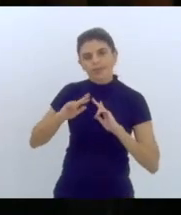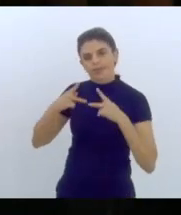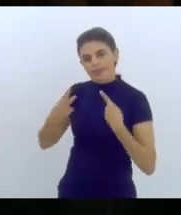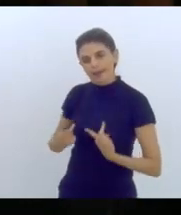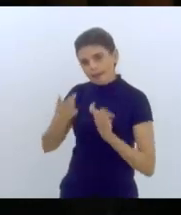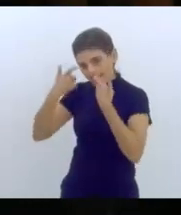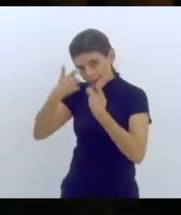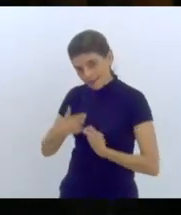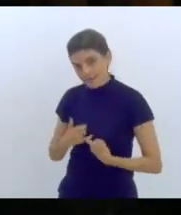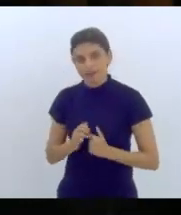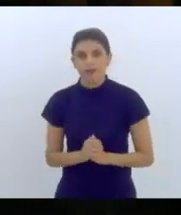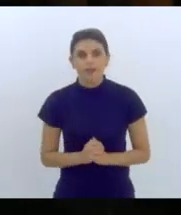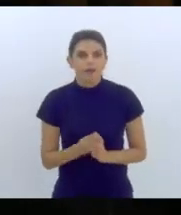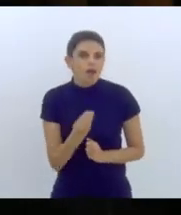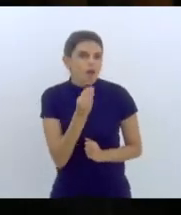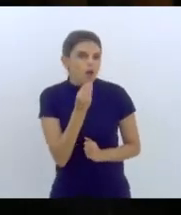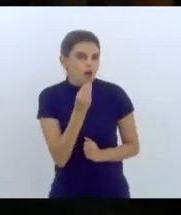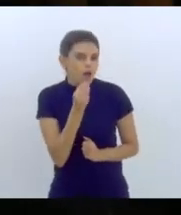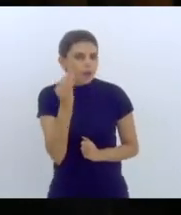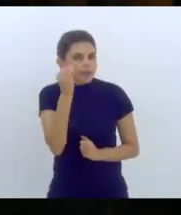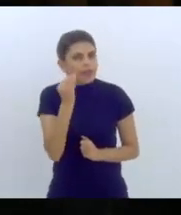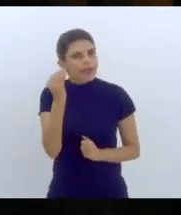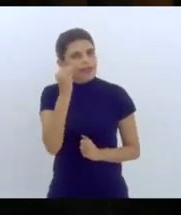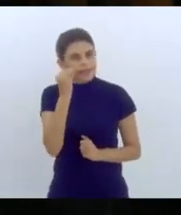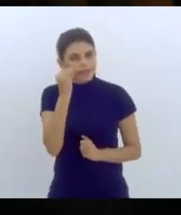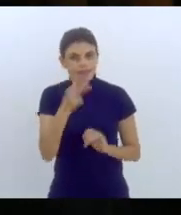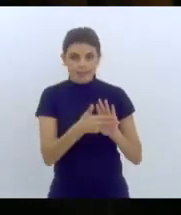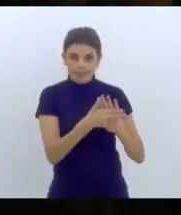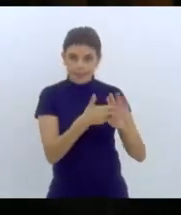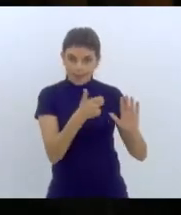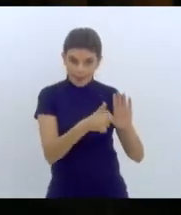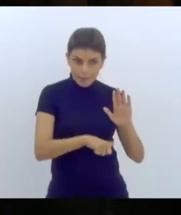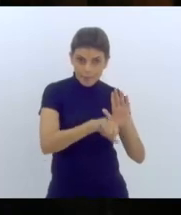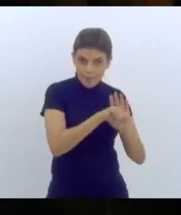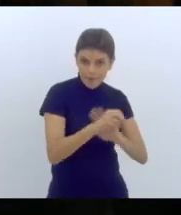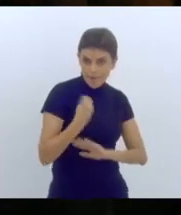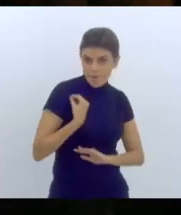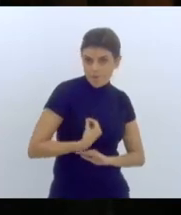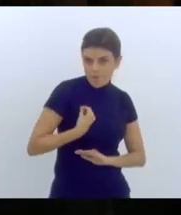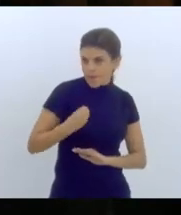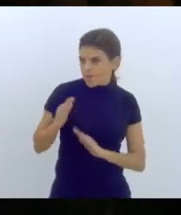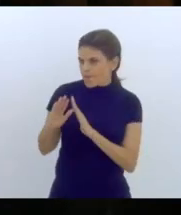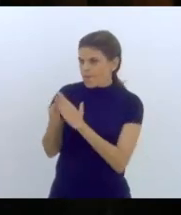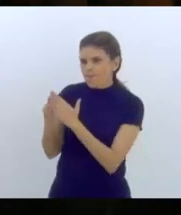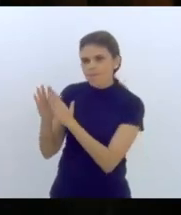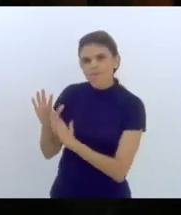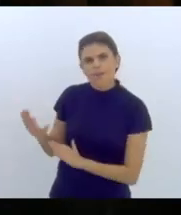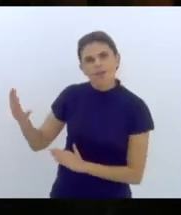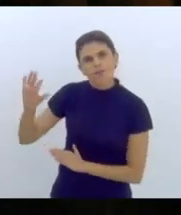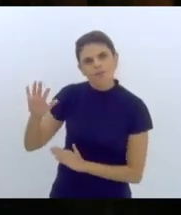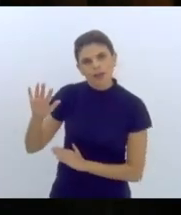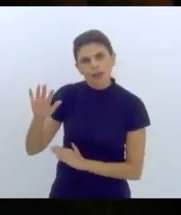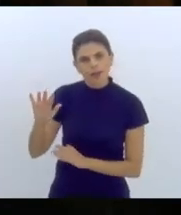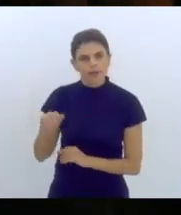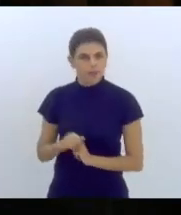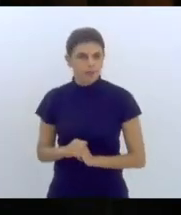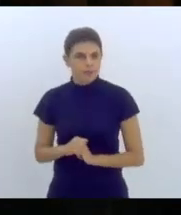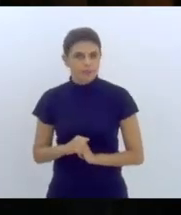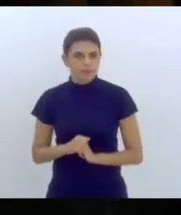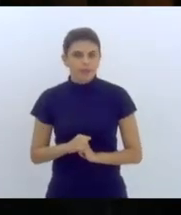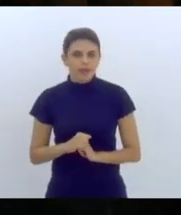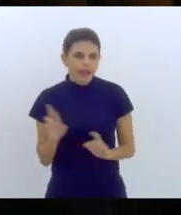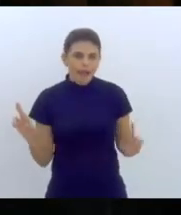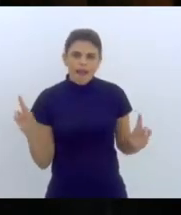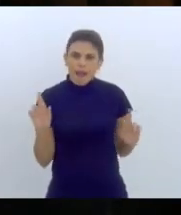é evidente, quando chegam aqui tentando criminalizar quem vive na favela e na periferia, criminalizar quem representa